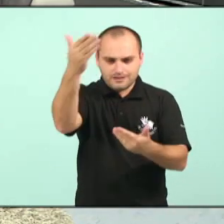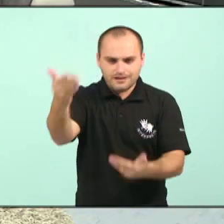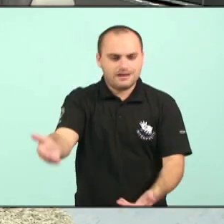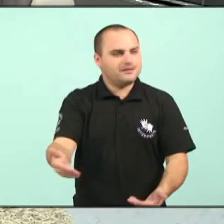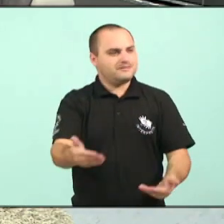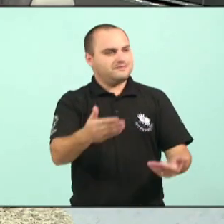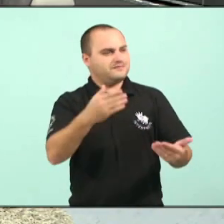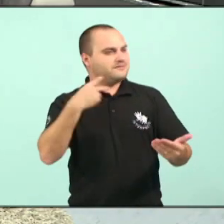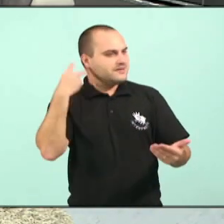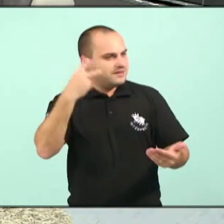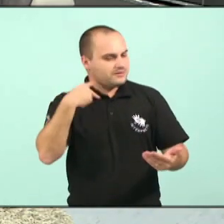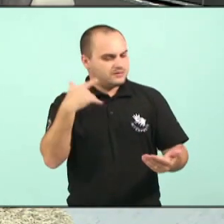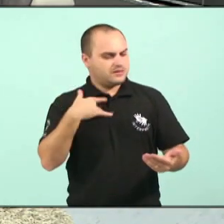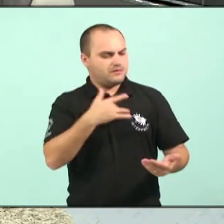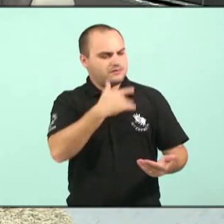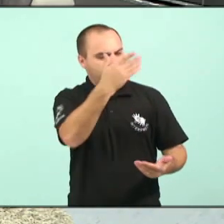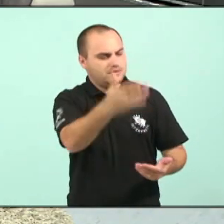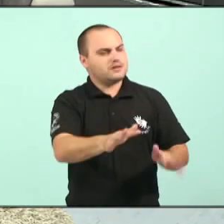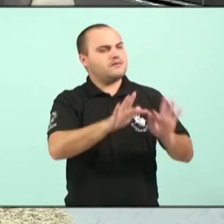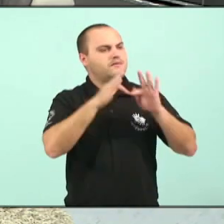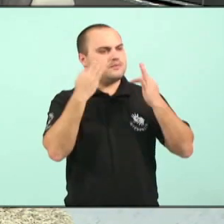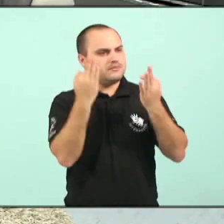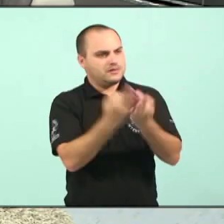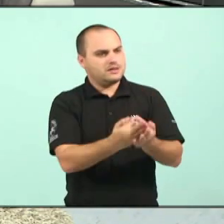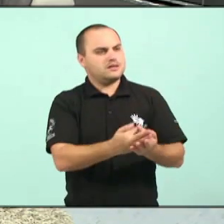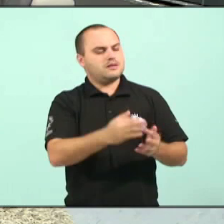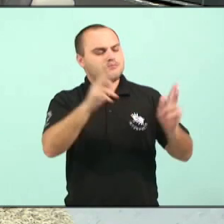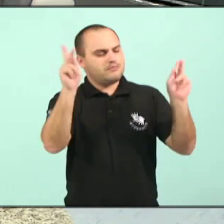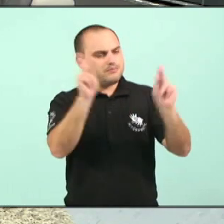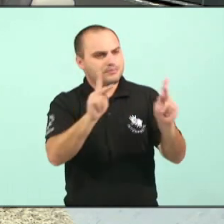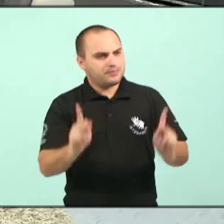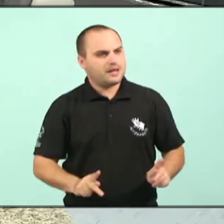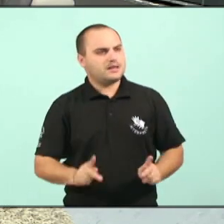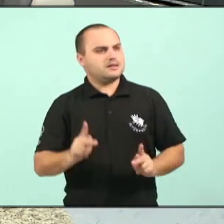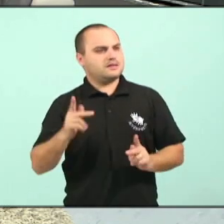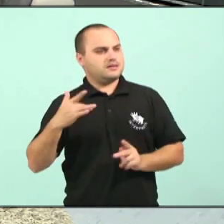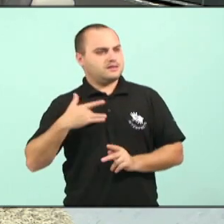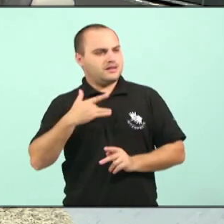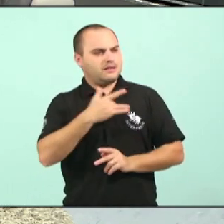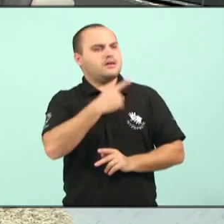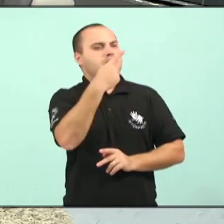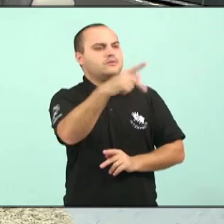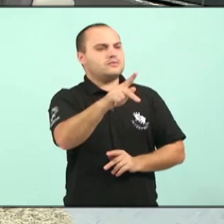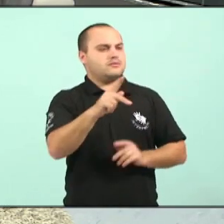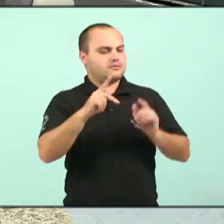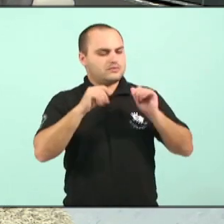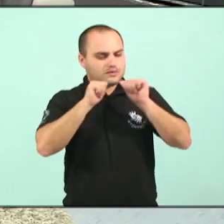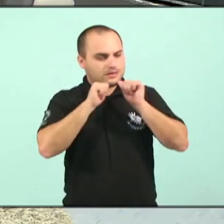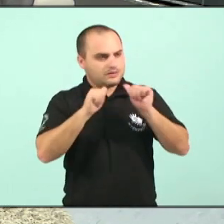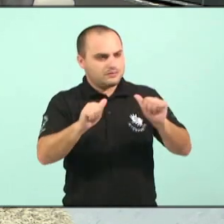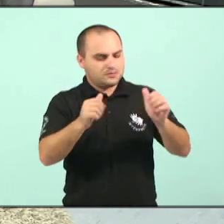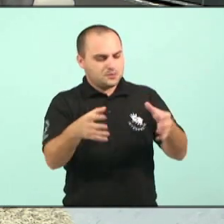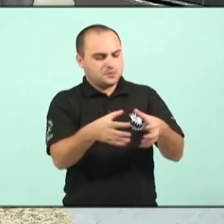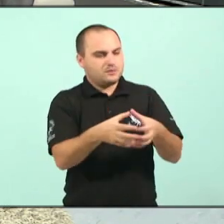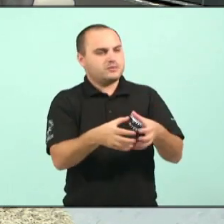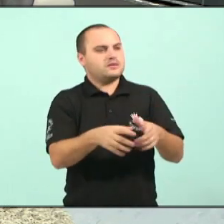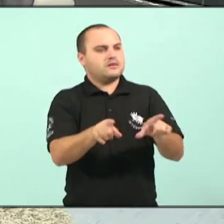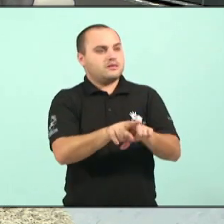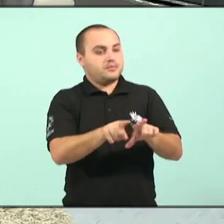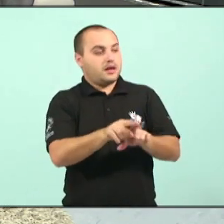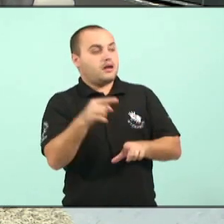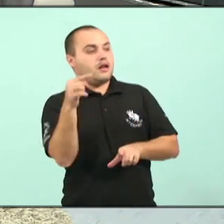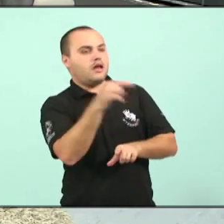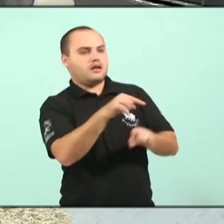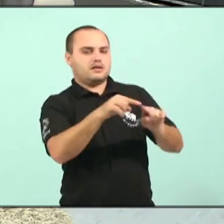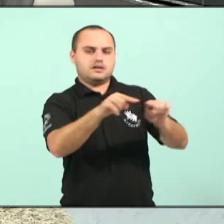muita saúde ao senhor, à sua família, muita paz, muita saúde ao pessoal da sua equipe também, e que está lá no gabinete